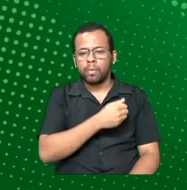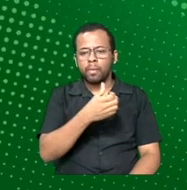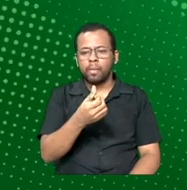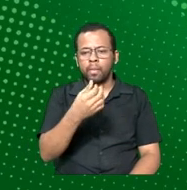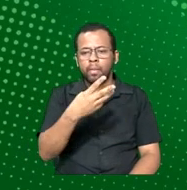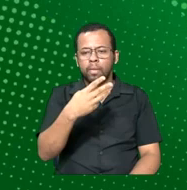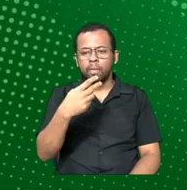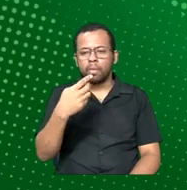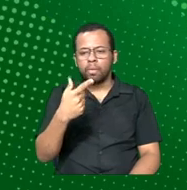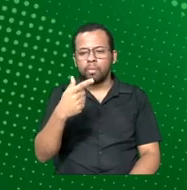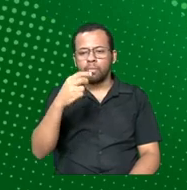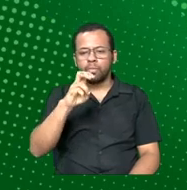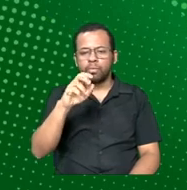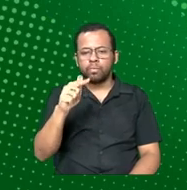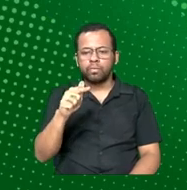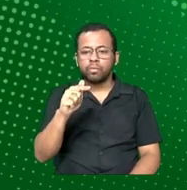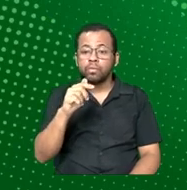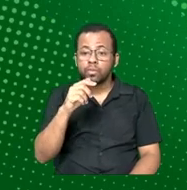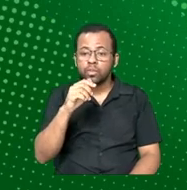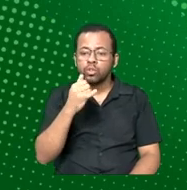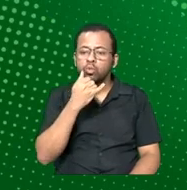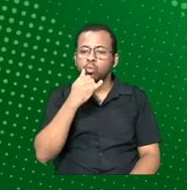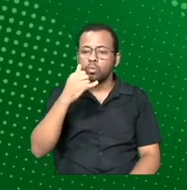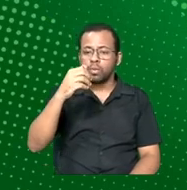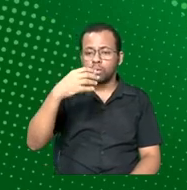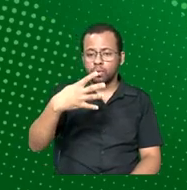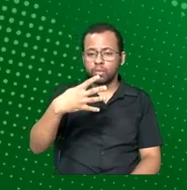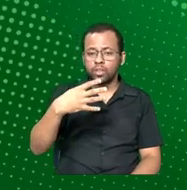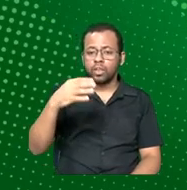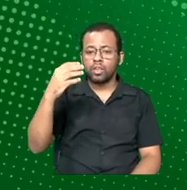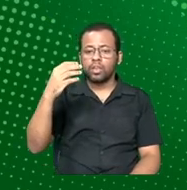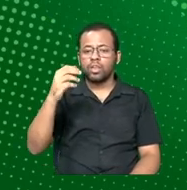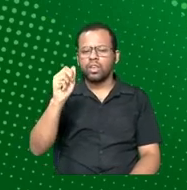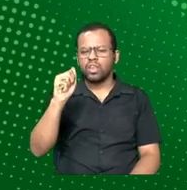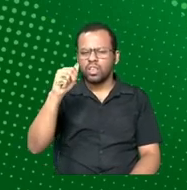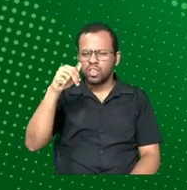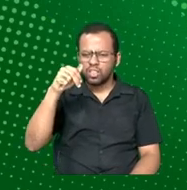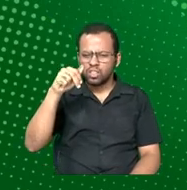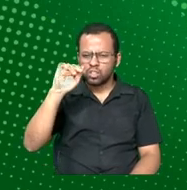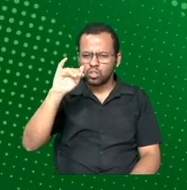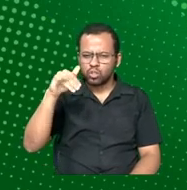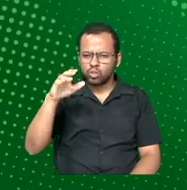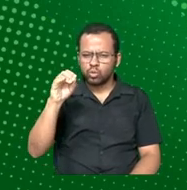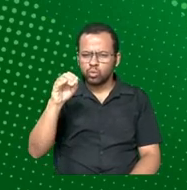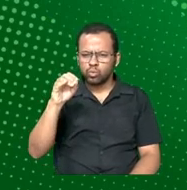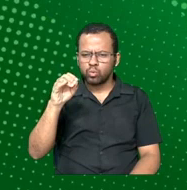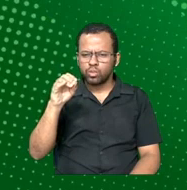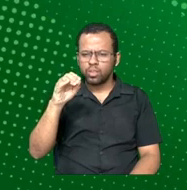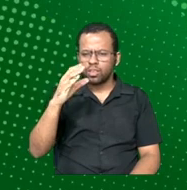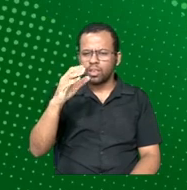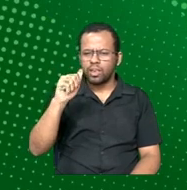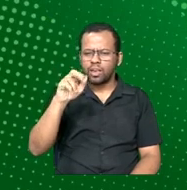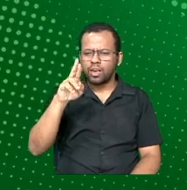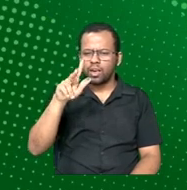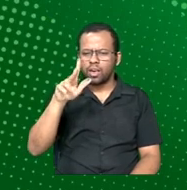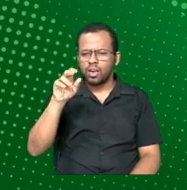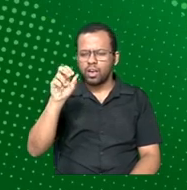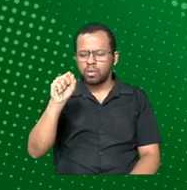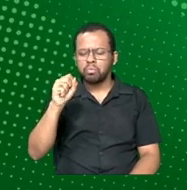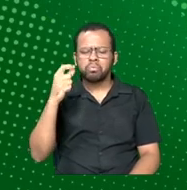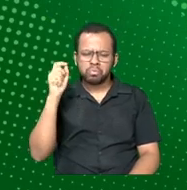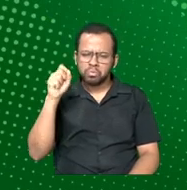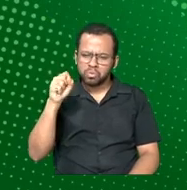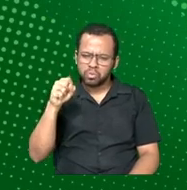4 Antônio anjo Carlos é isso laranja gente anjo Carlos